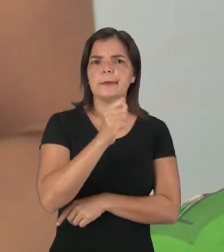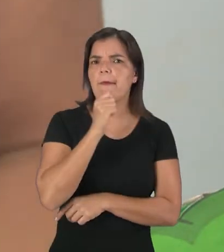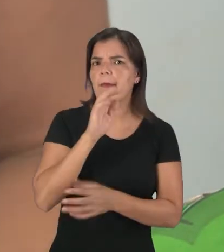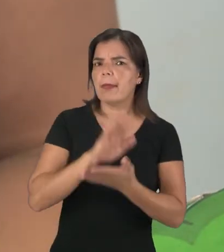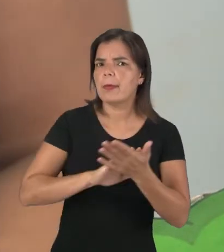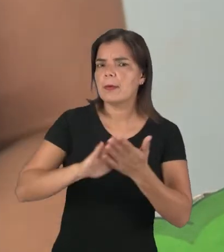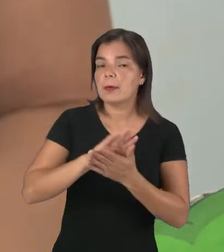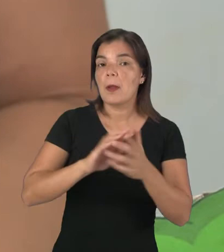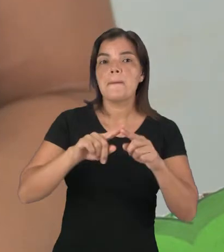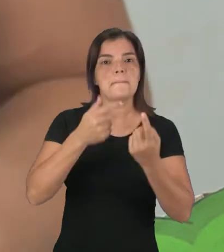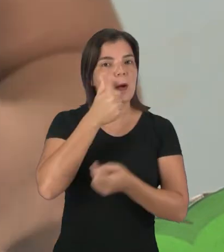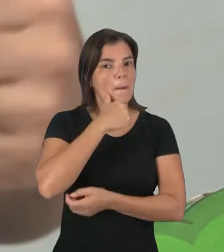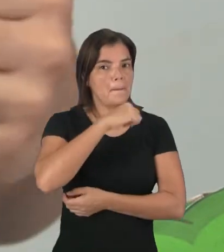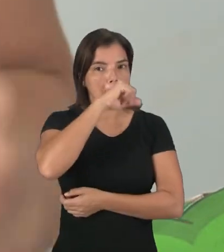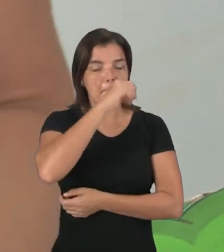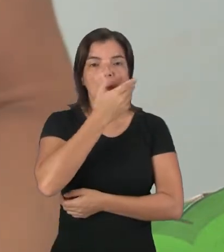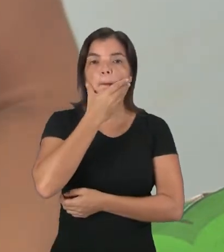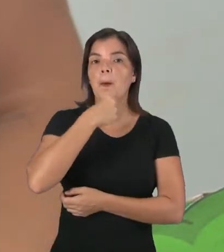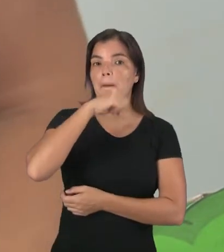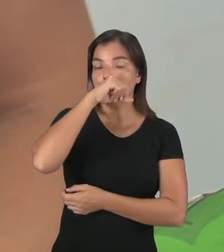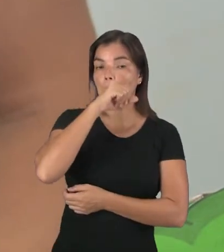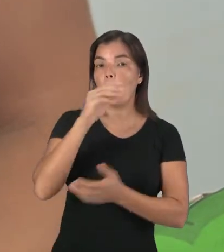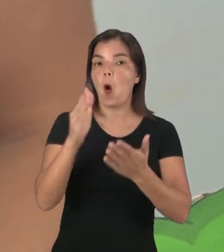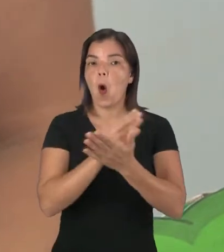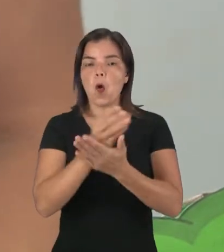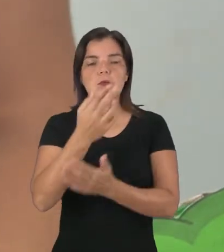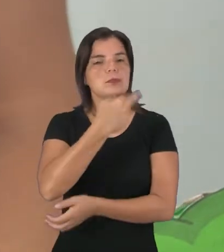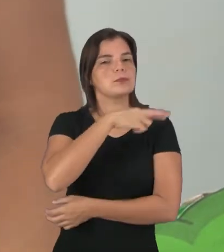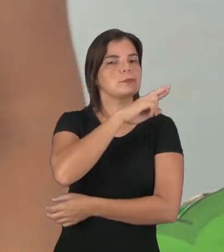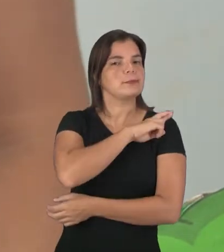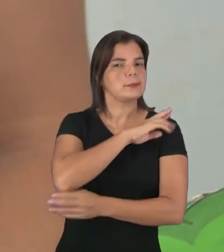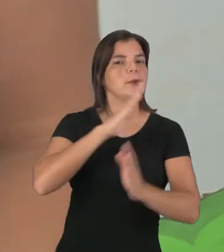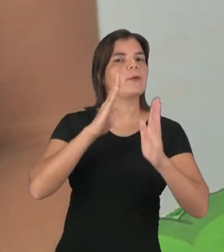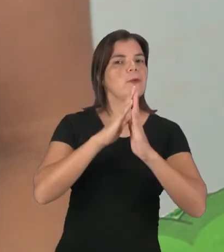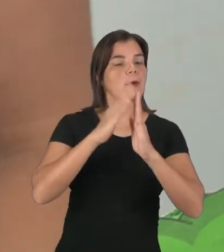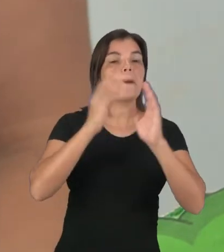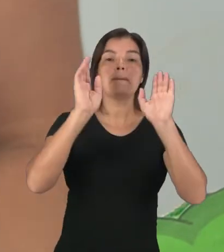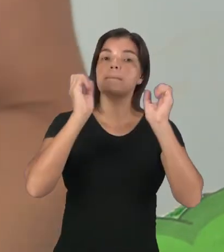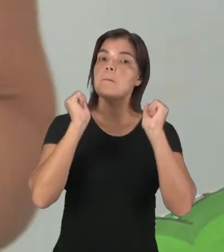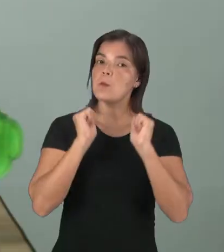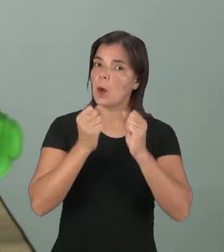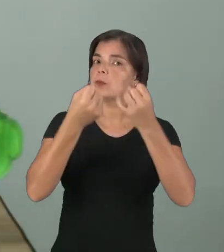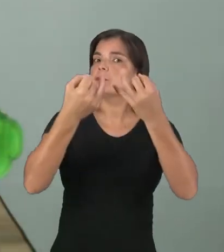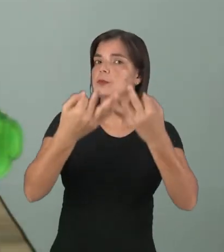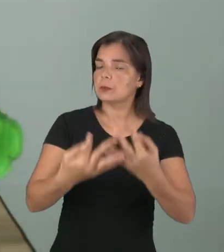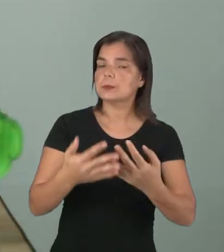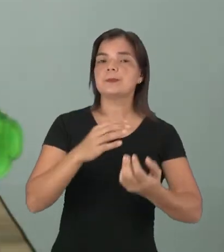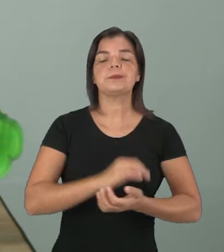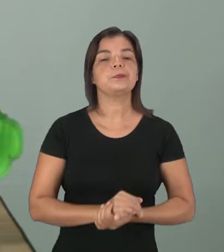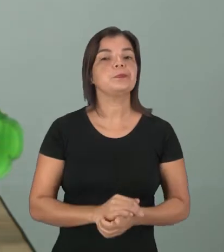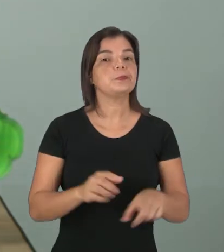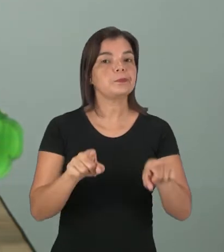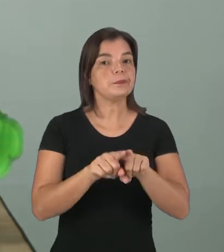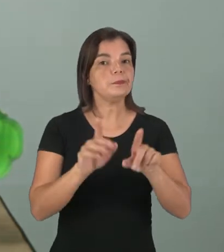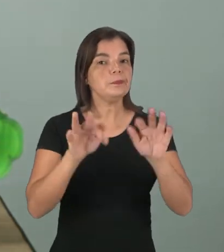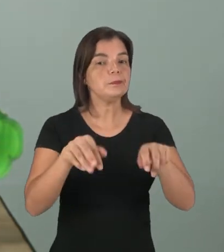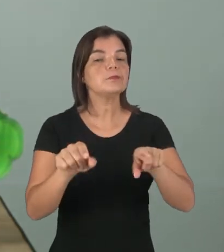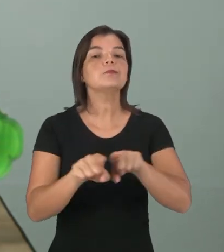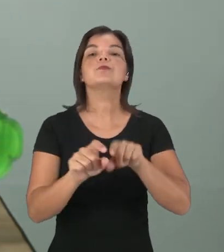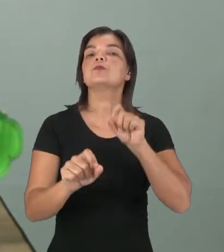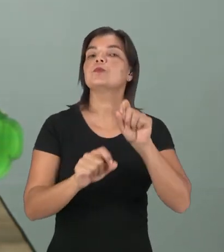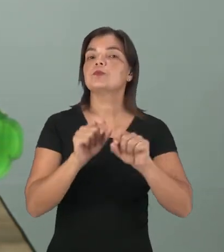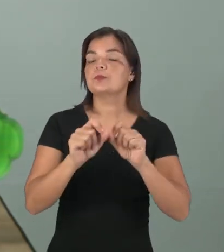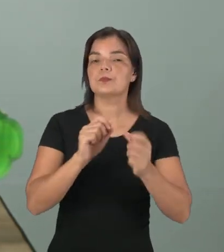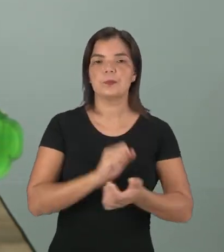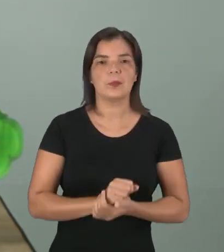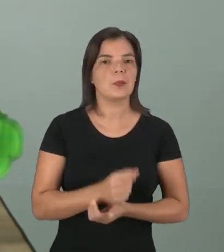ouviu, mas a sua mamãe, o seu papai ou algum responsável aí de casa pode te contar um pouco mais. E temos aqui, por fim,